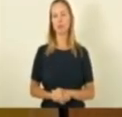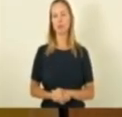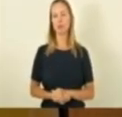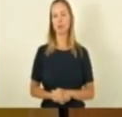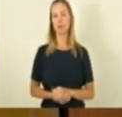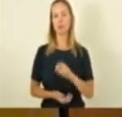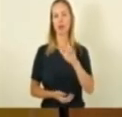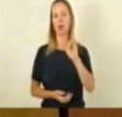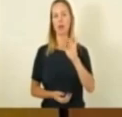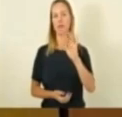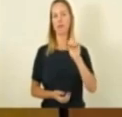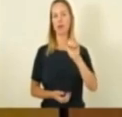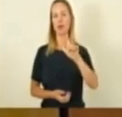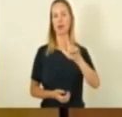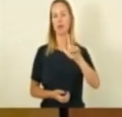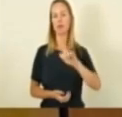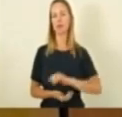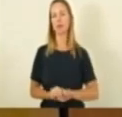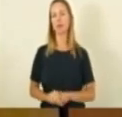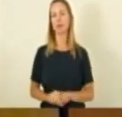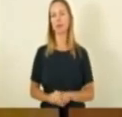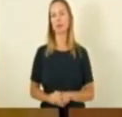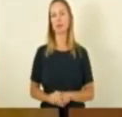deputado doutor Rafael Favato.